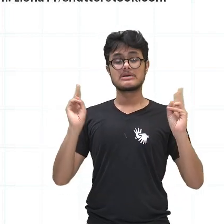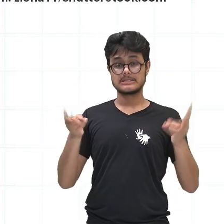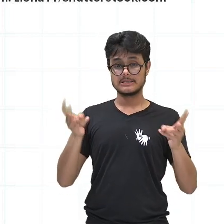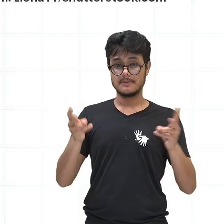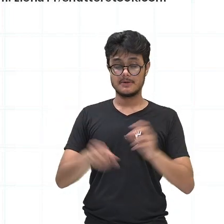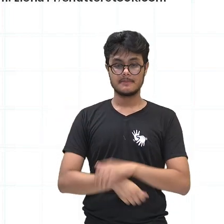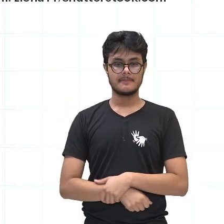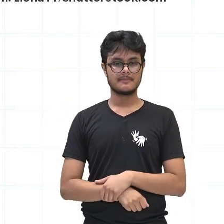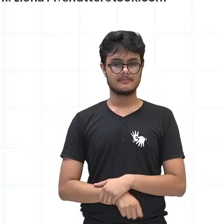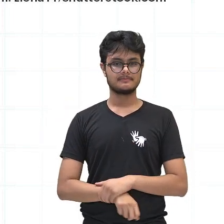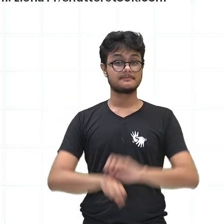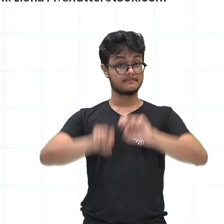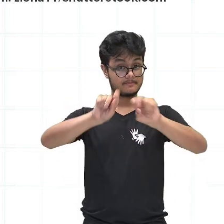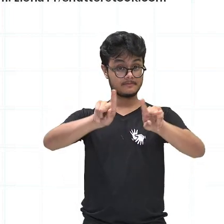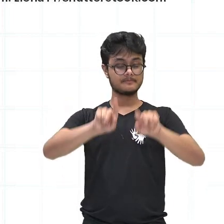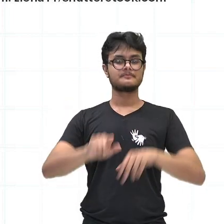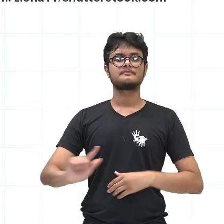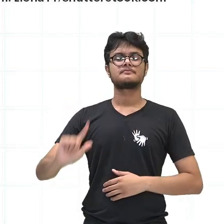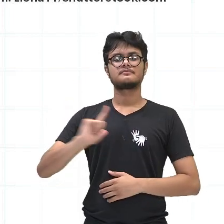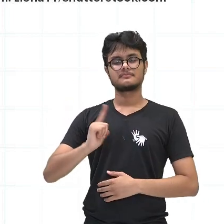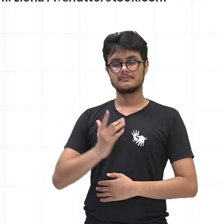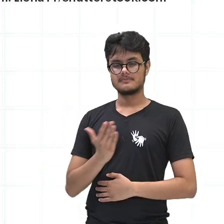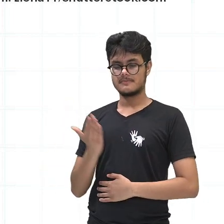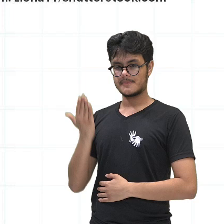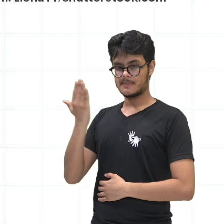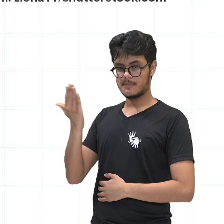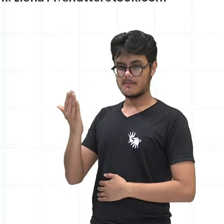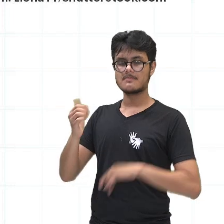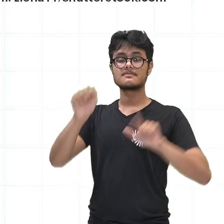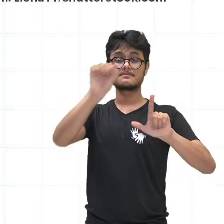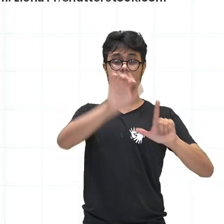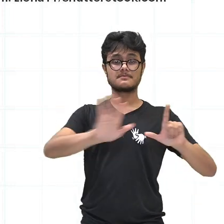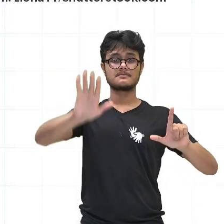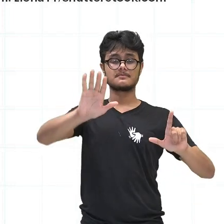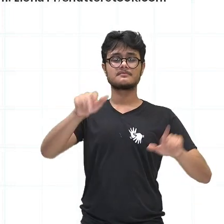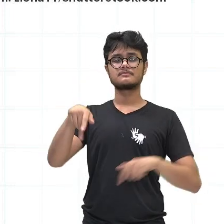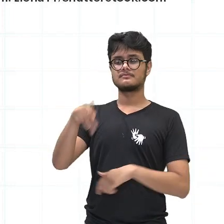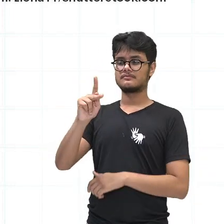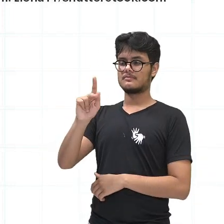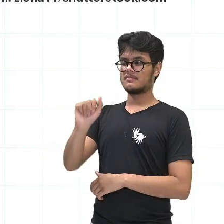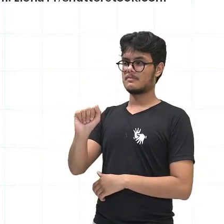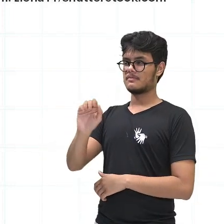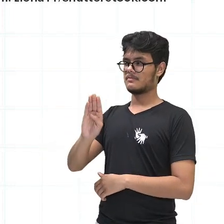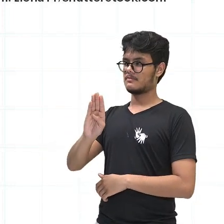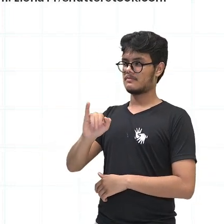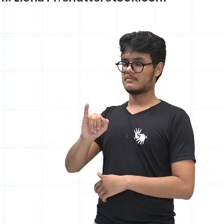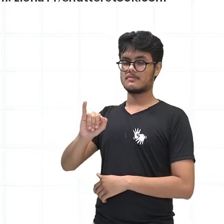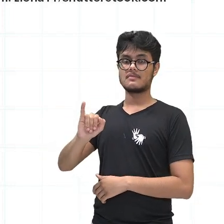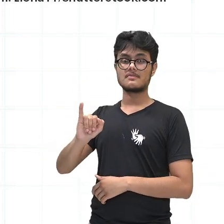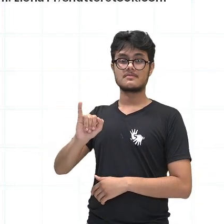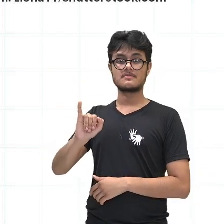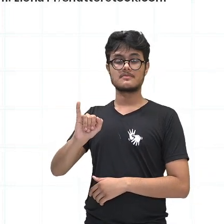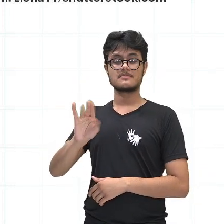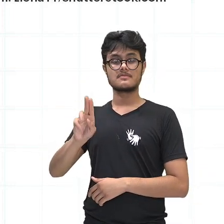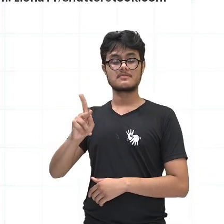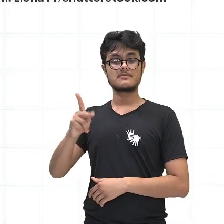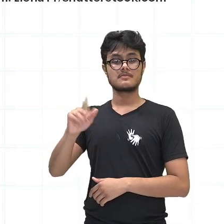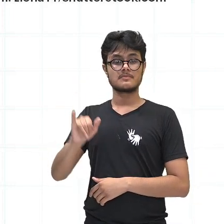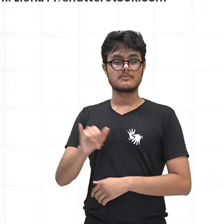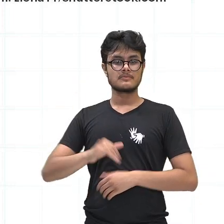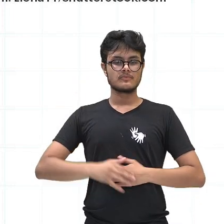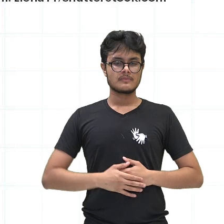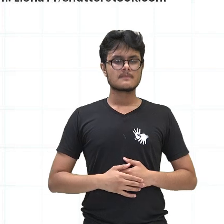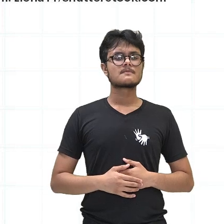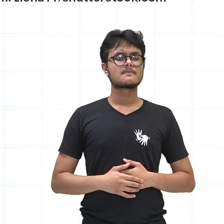coreografadas. Tá? Então, nós temos aí, vocês estão vendo a imagem que representa, e ela tem essa questão de